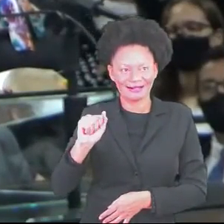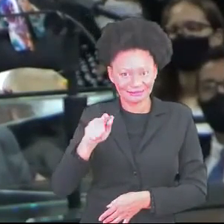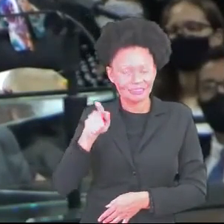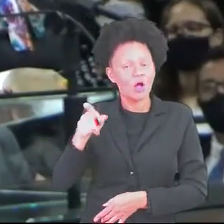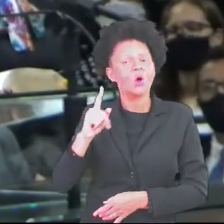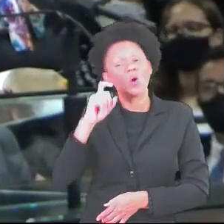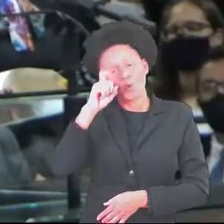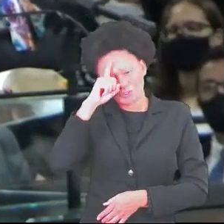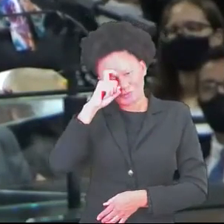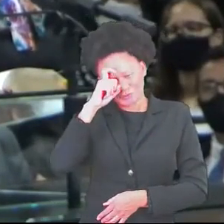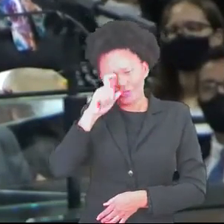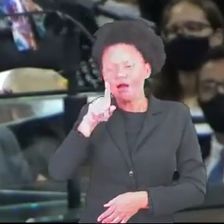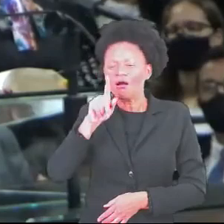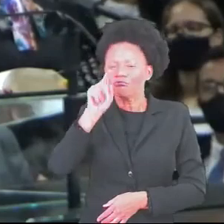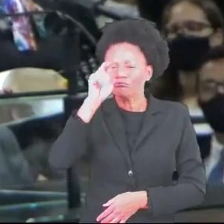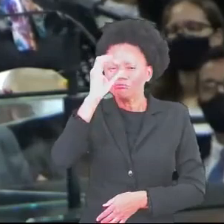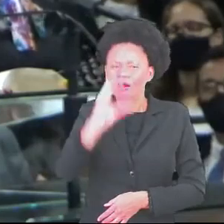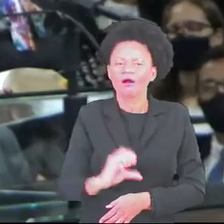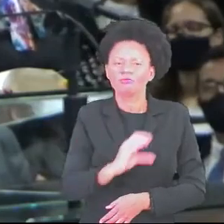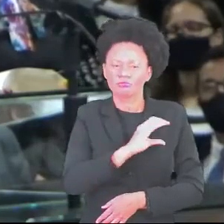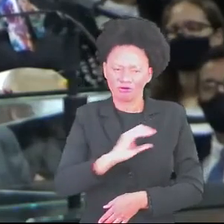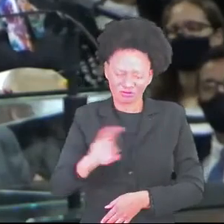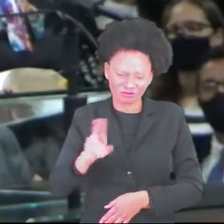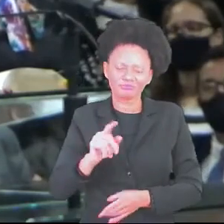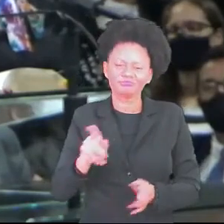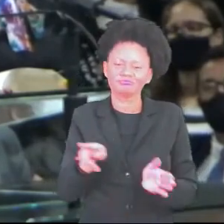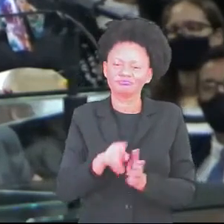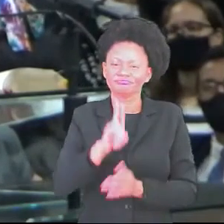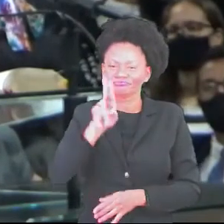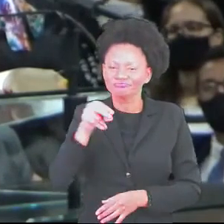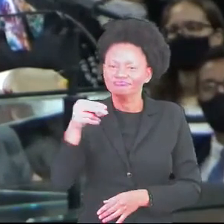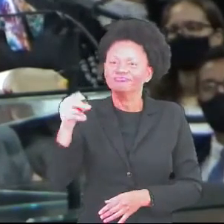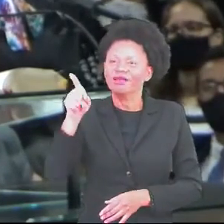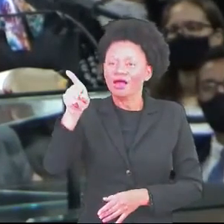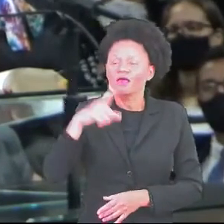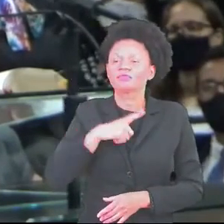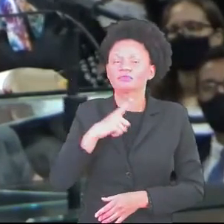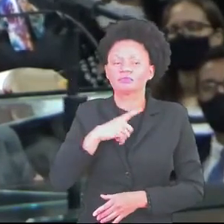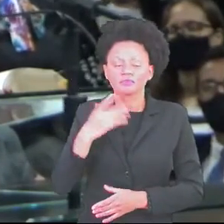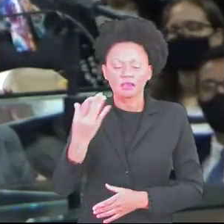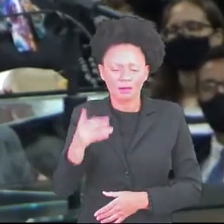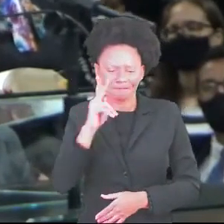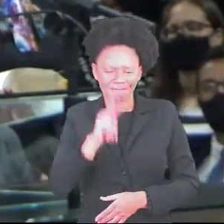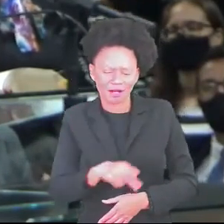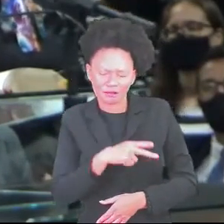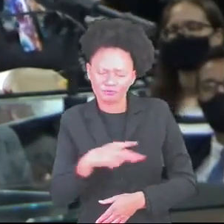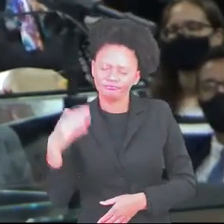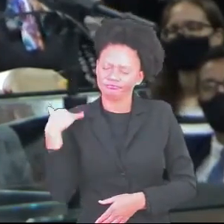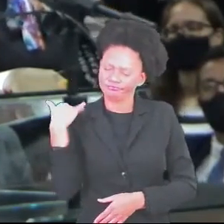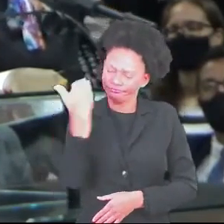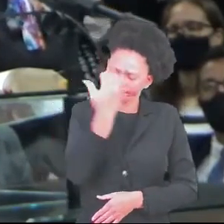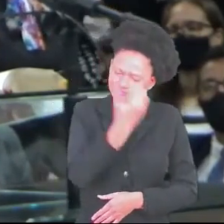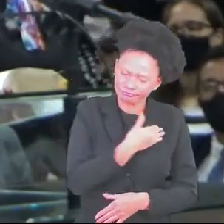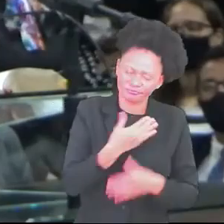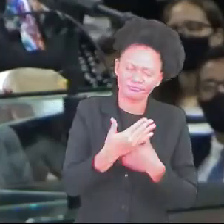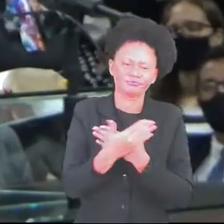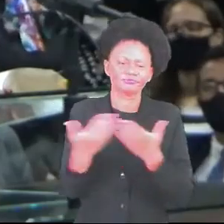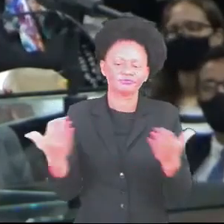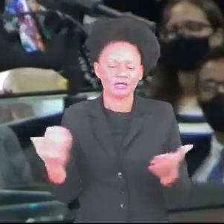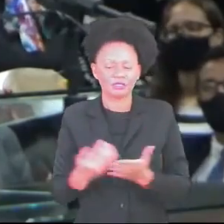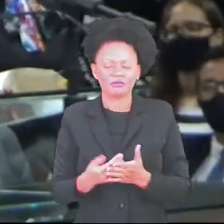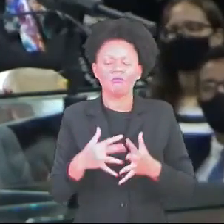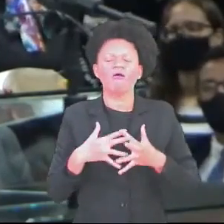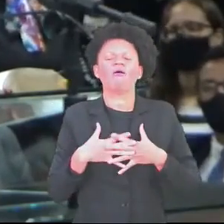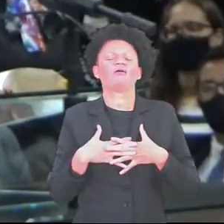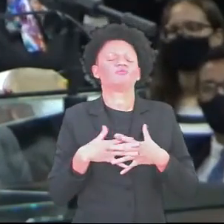católico, onde as enfermeiras e os padres davam extrema unção, né, para poder despachar aqueles que